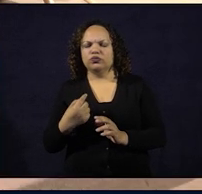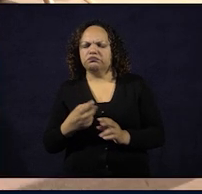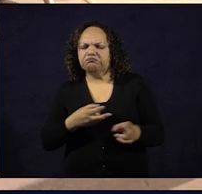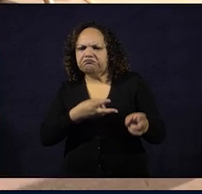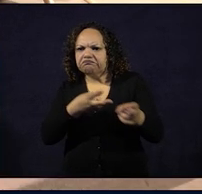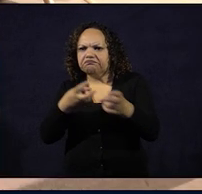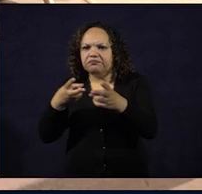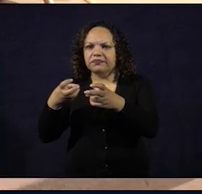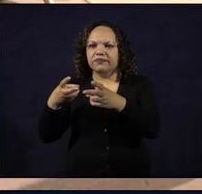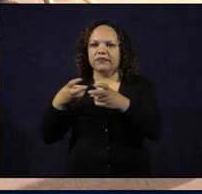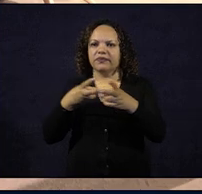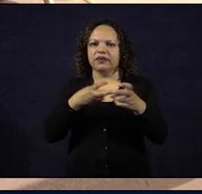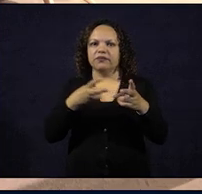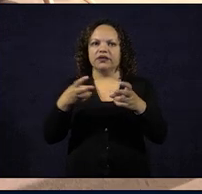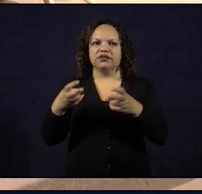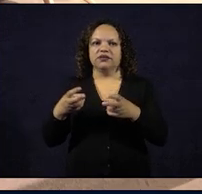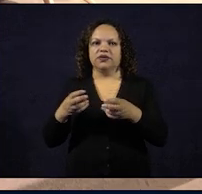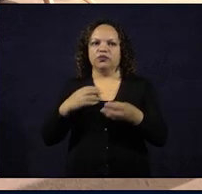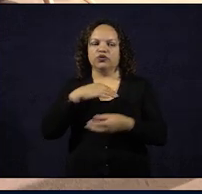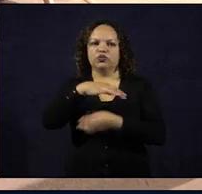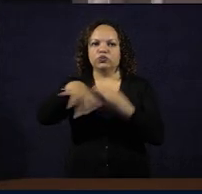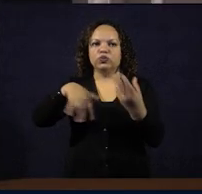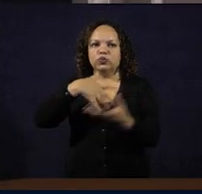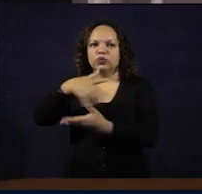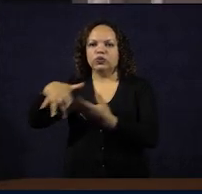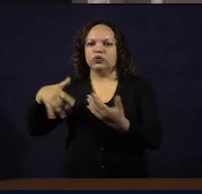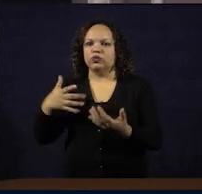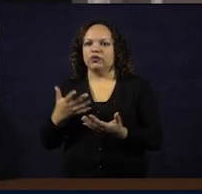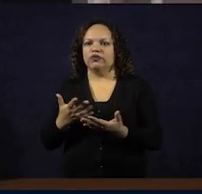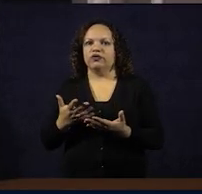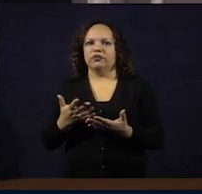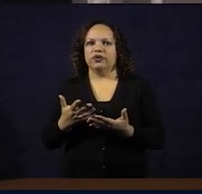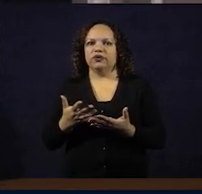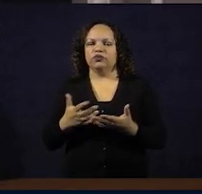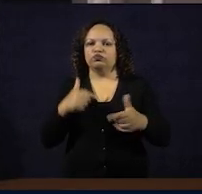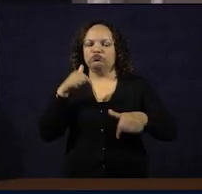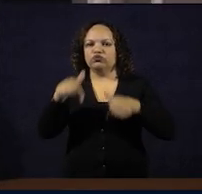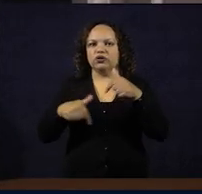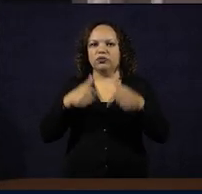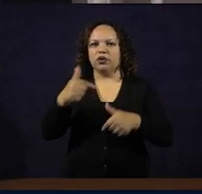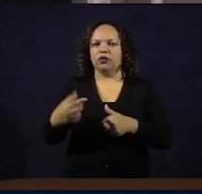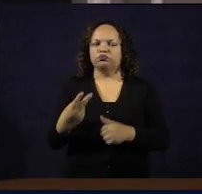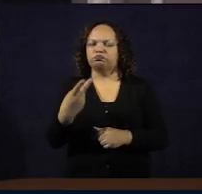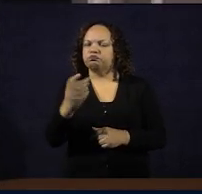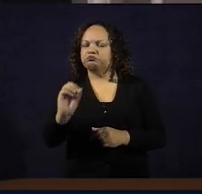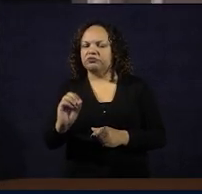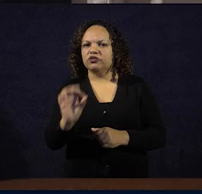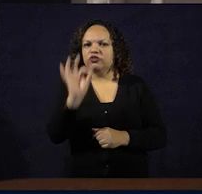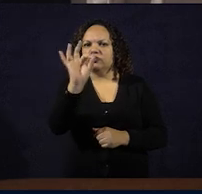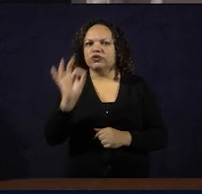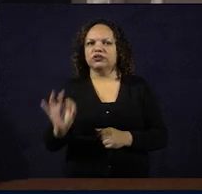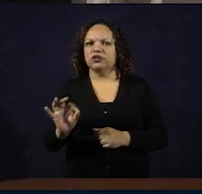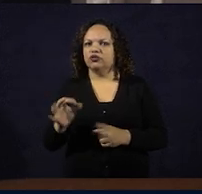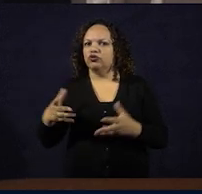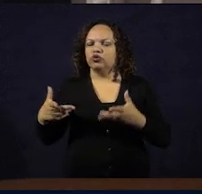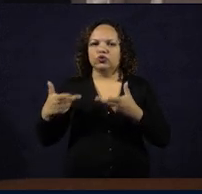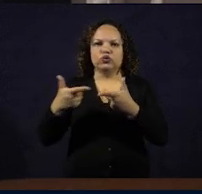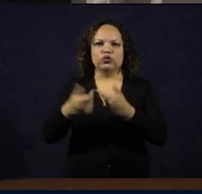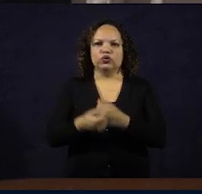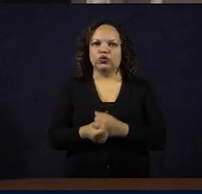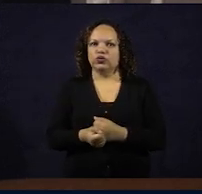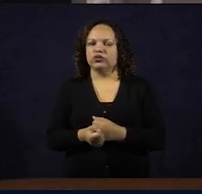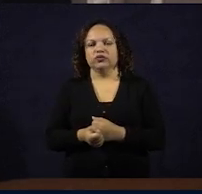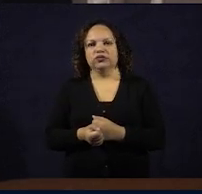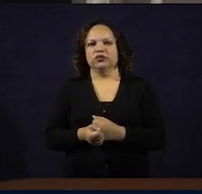olha este movimento onde praticamente aí 20% de todas as operações foram